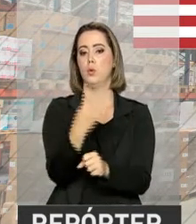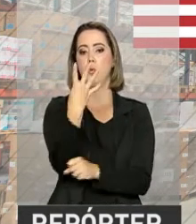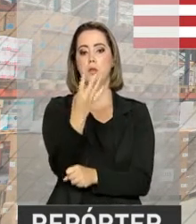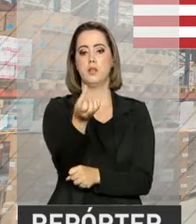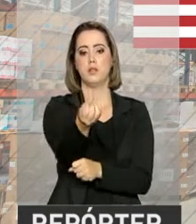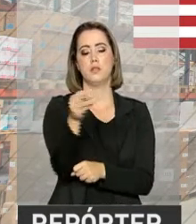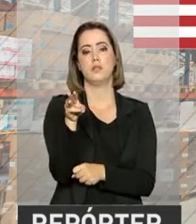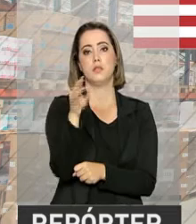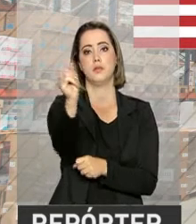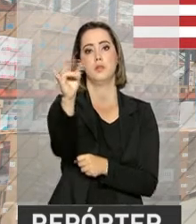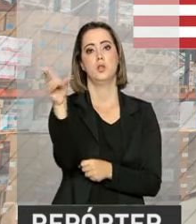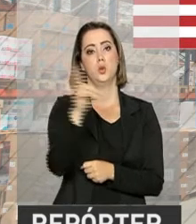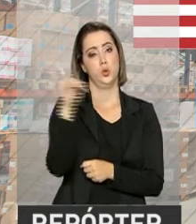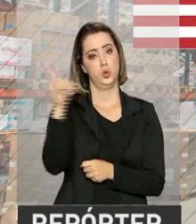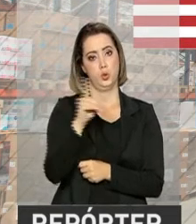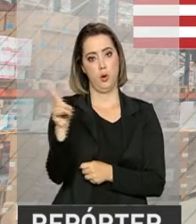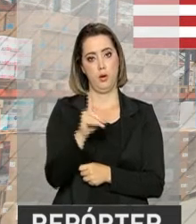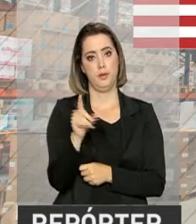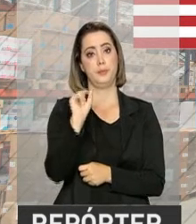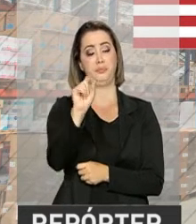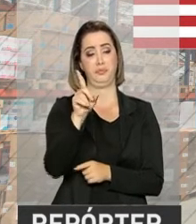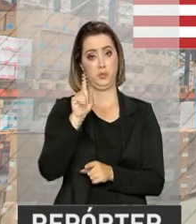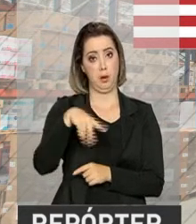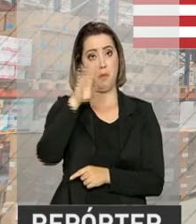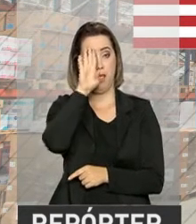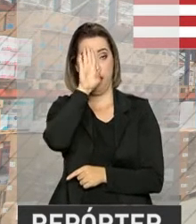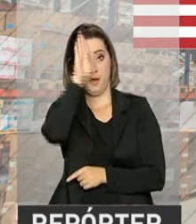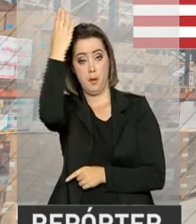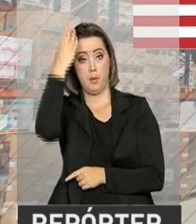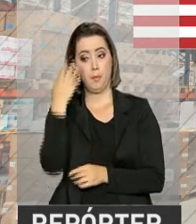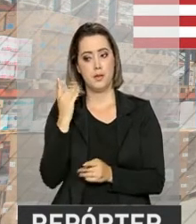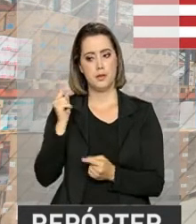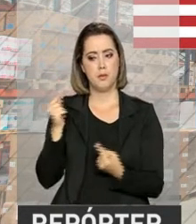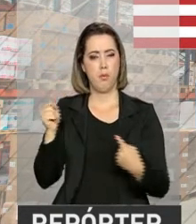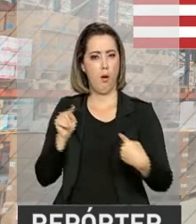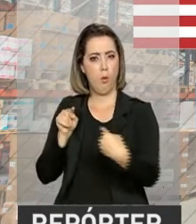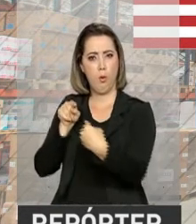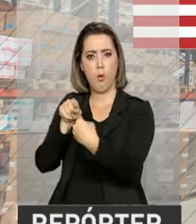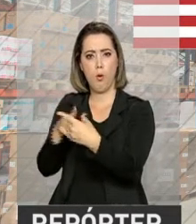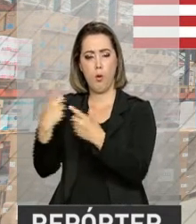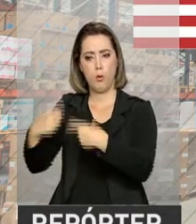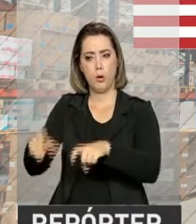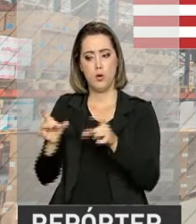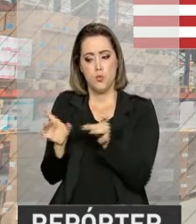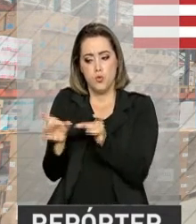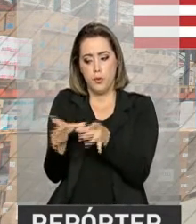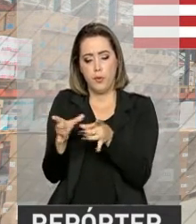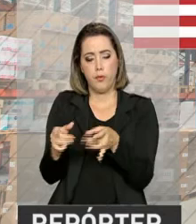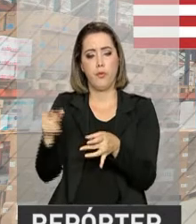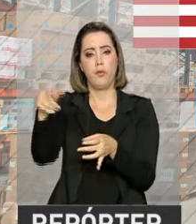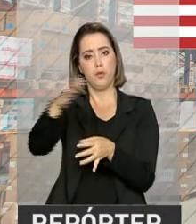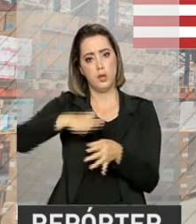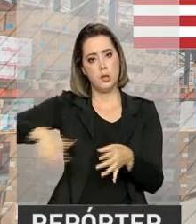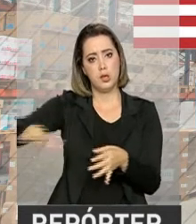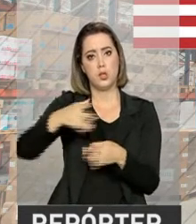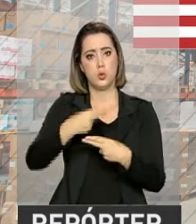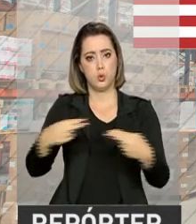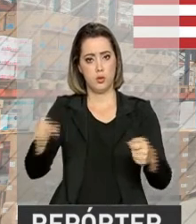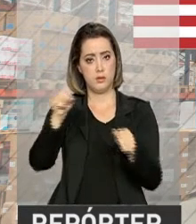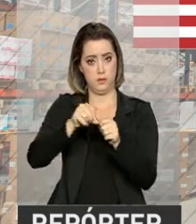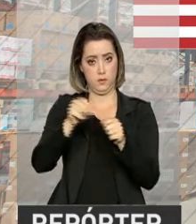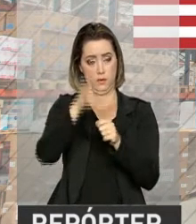2016 o país também é o principal destino de exportação de produtos industrializados do